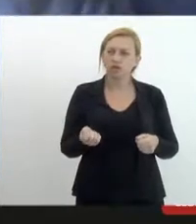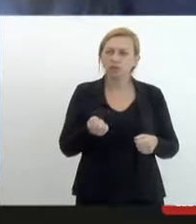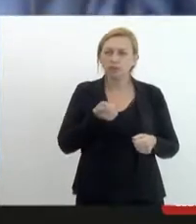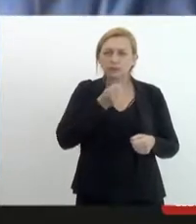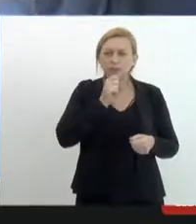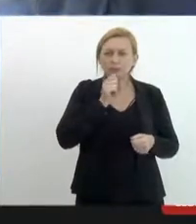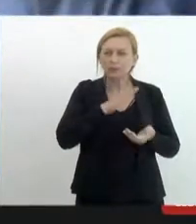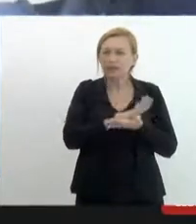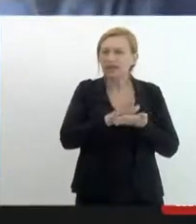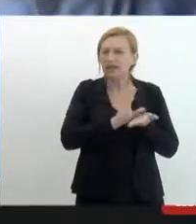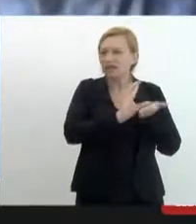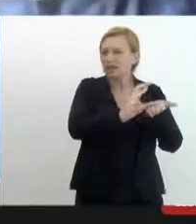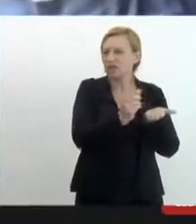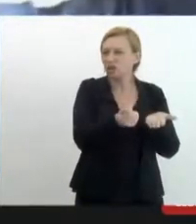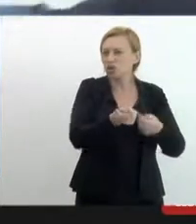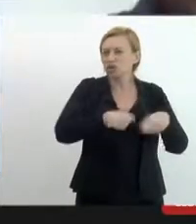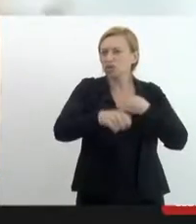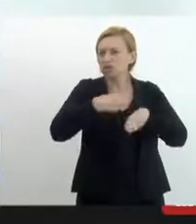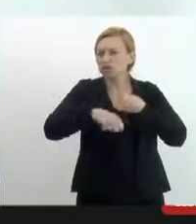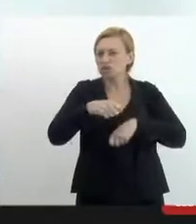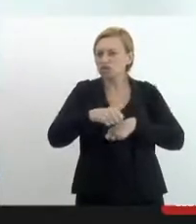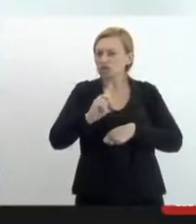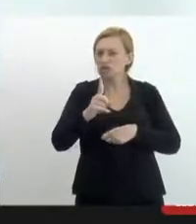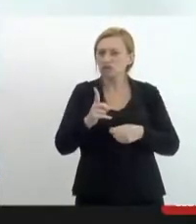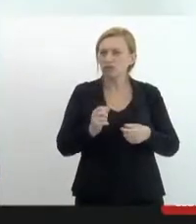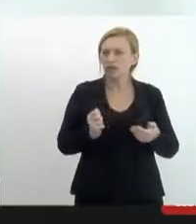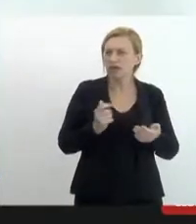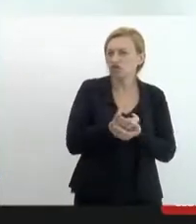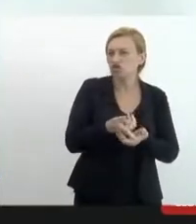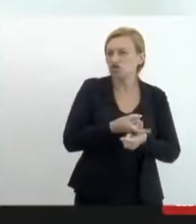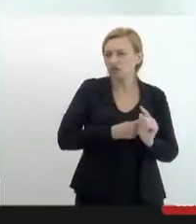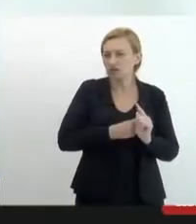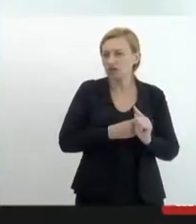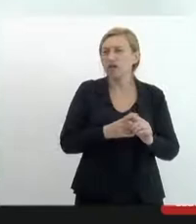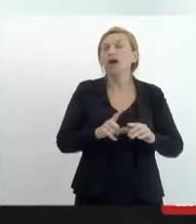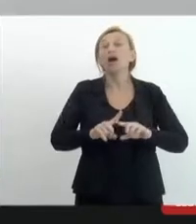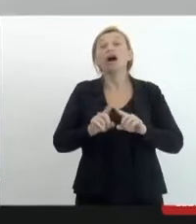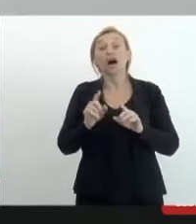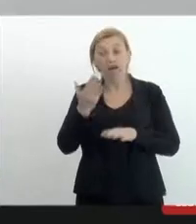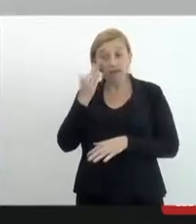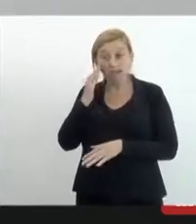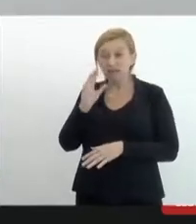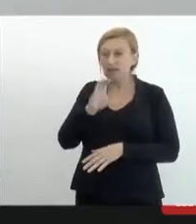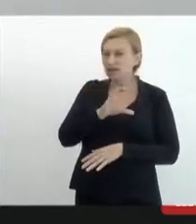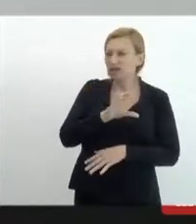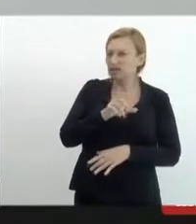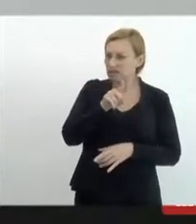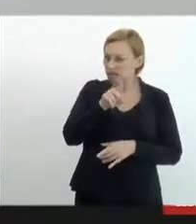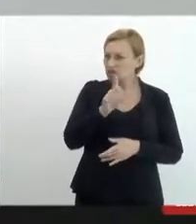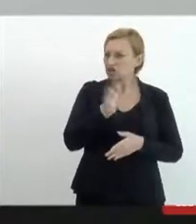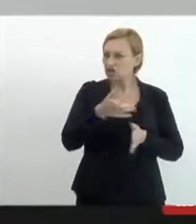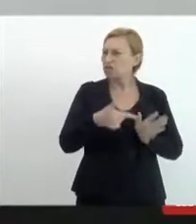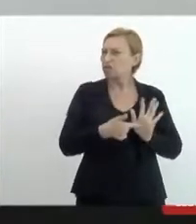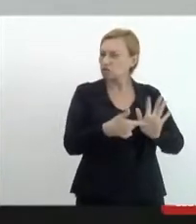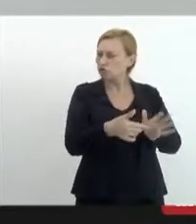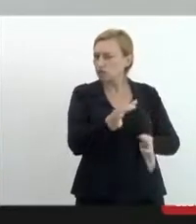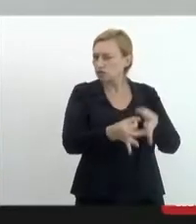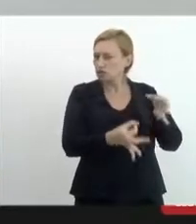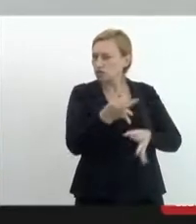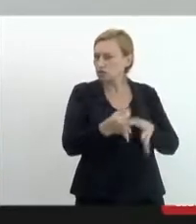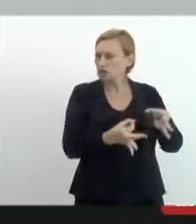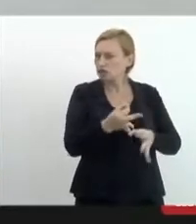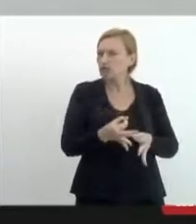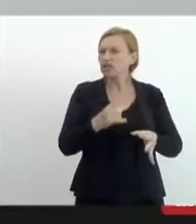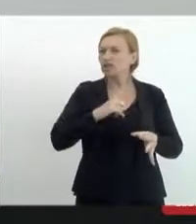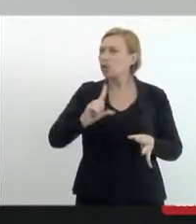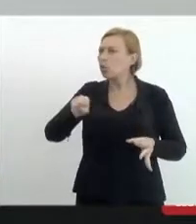recurso administrativo ainda que ainda não foi para dívida ativa. Entendi. Então, além desses certificados que já estão contestados, estão escritos de dívida ativa, ainda